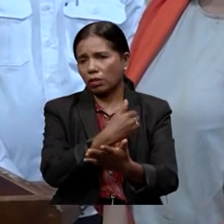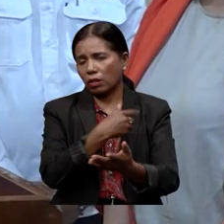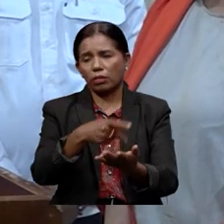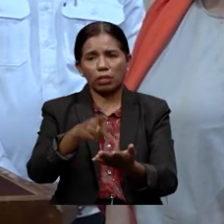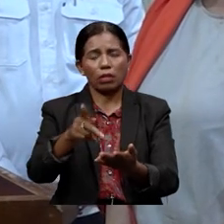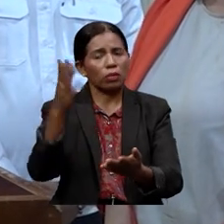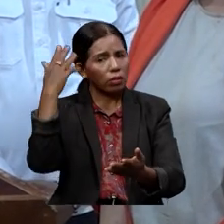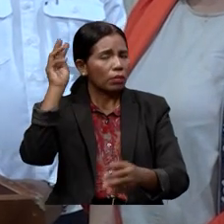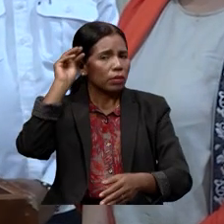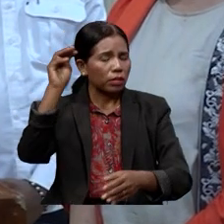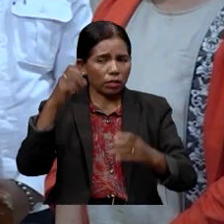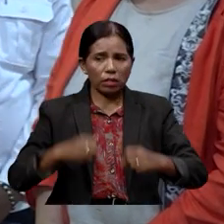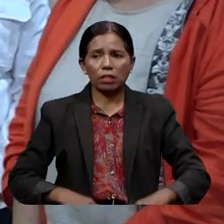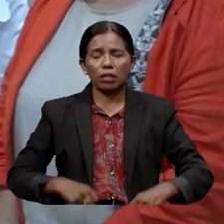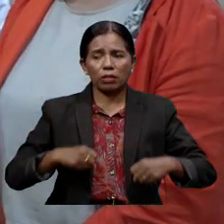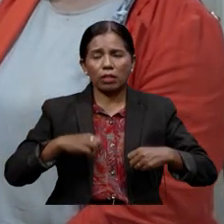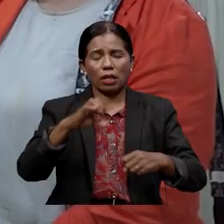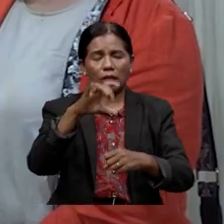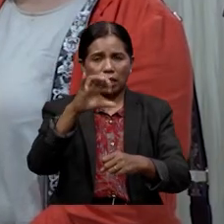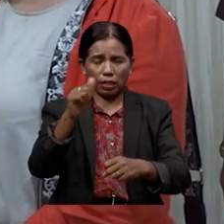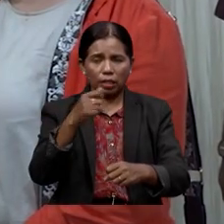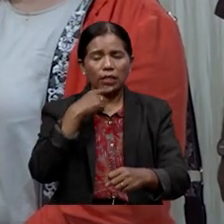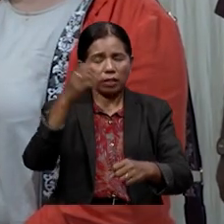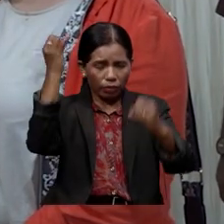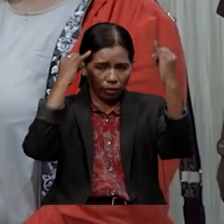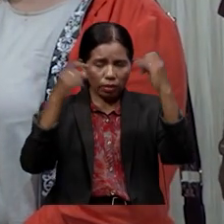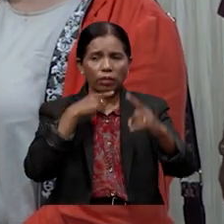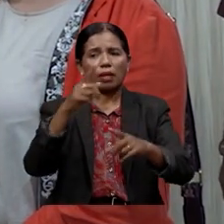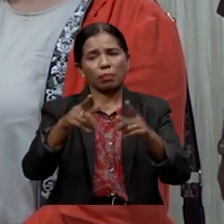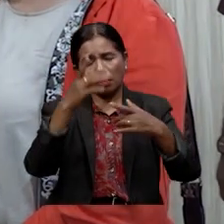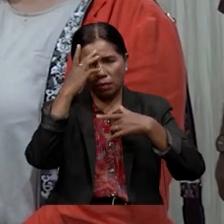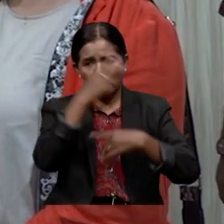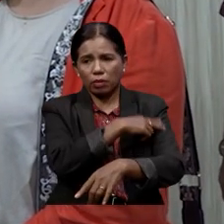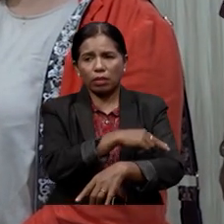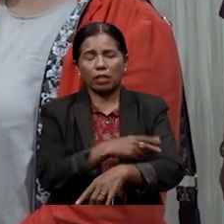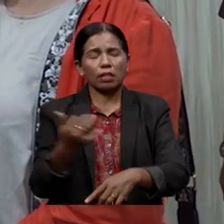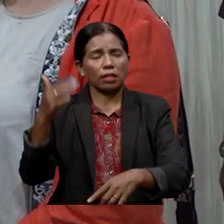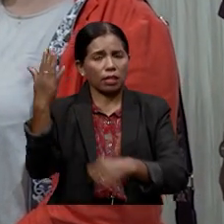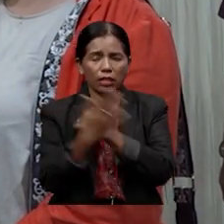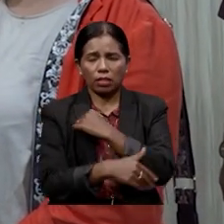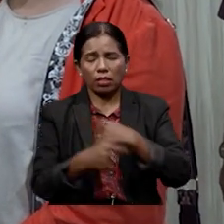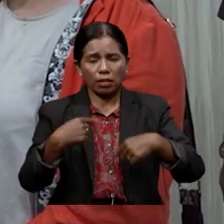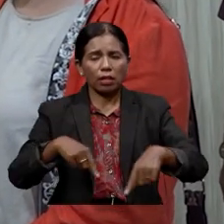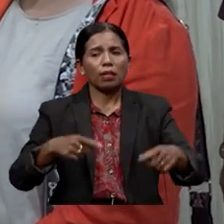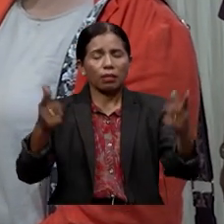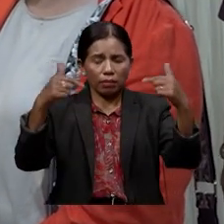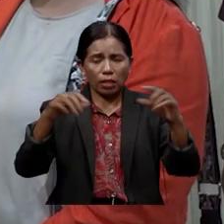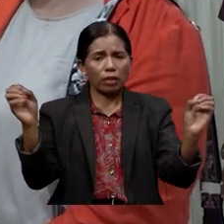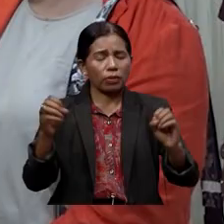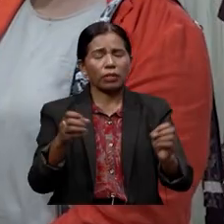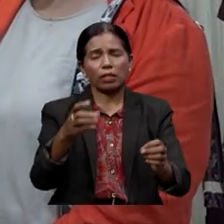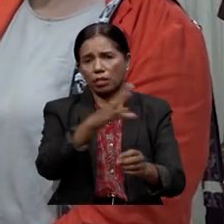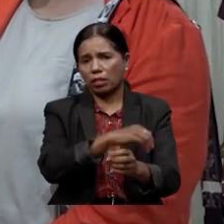ministra da Saúde, Elidus Rezameral, receita informação de bem atetem, paciente de hospital Sira Ira Ilior, Haruka Fila, lá o estamba dívida,